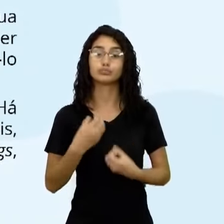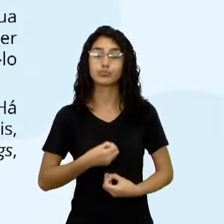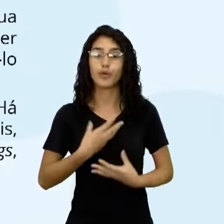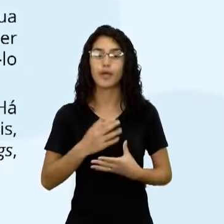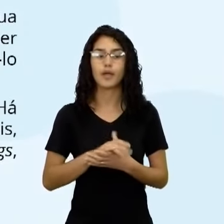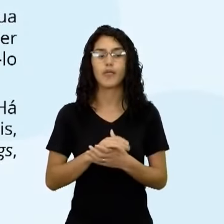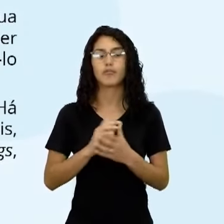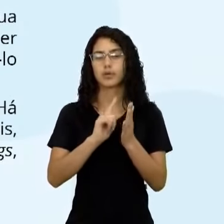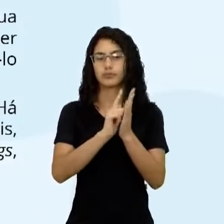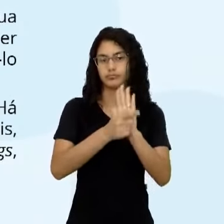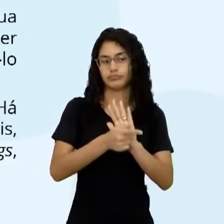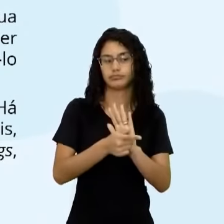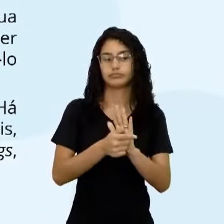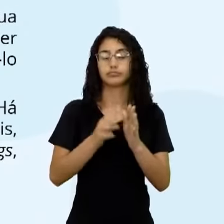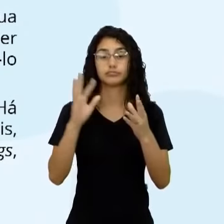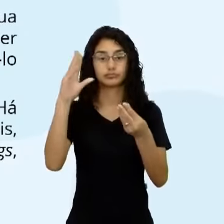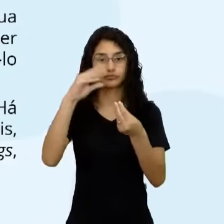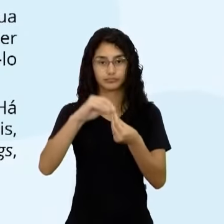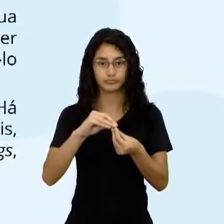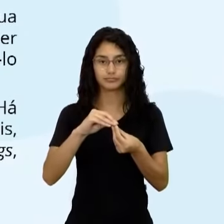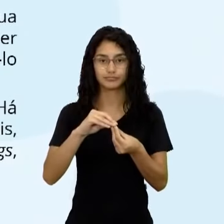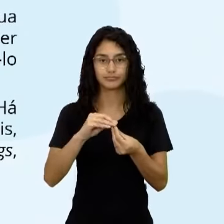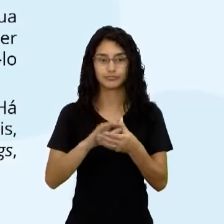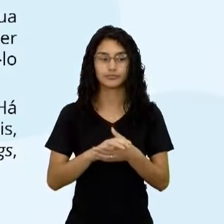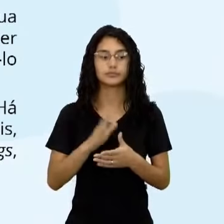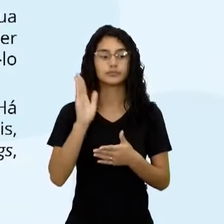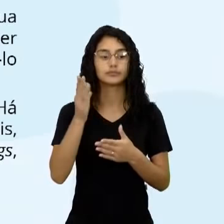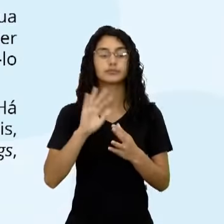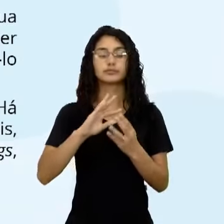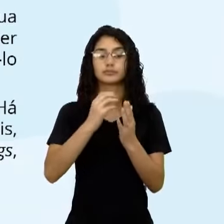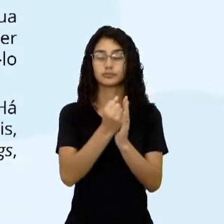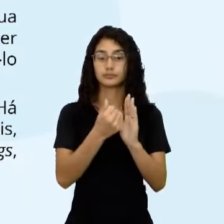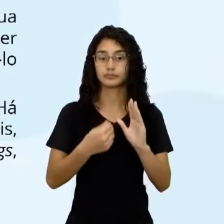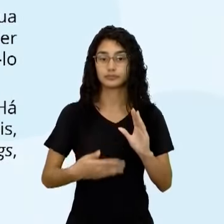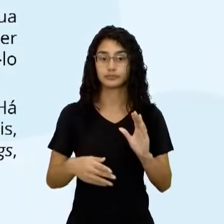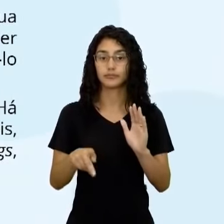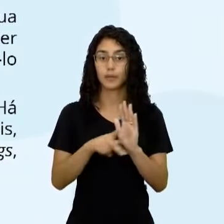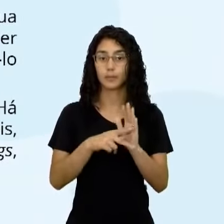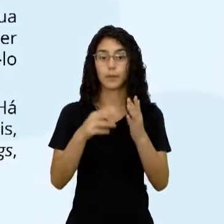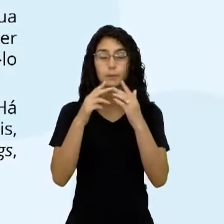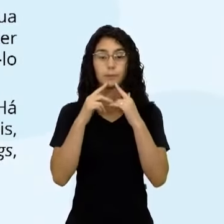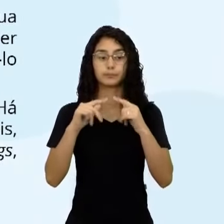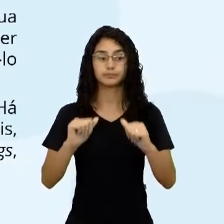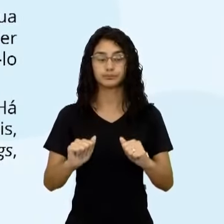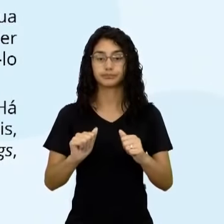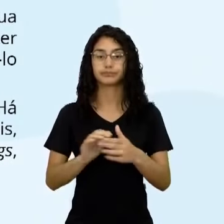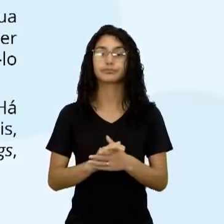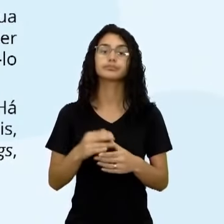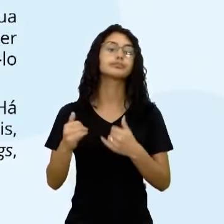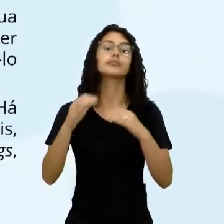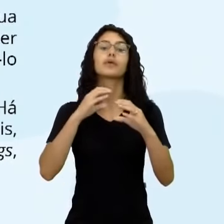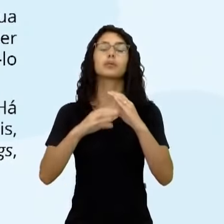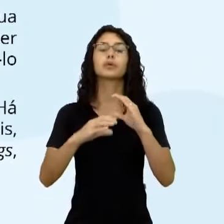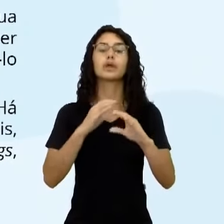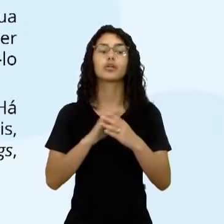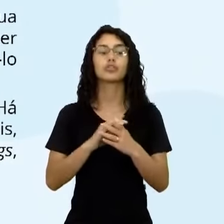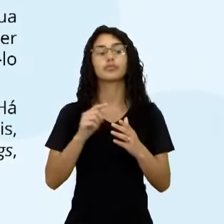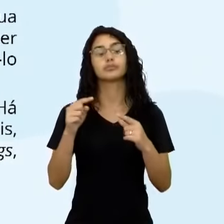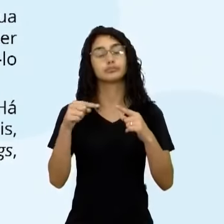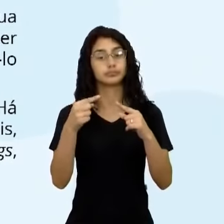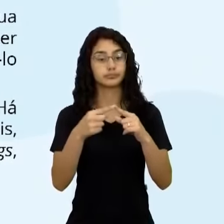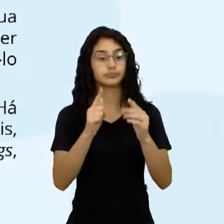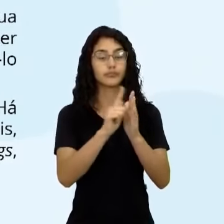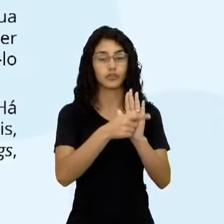de gente olhar uma resenha é o gênio é o texto classificado determinado pela linguagem e o objetivo comunicativo tá então esse gênero